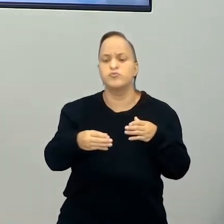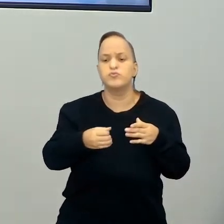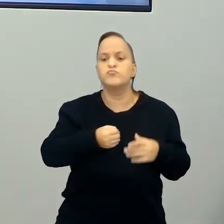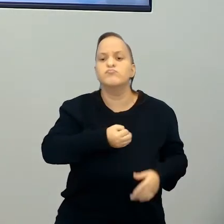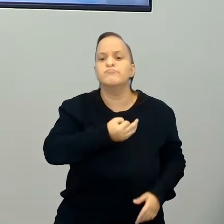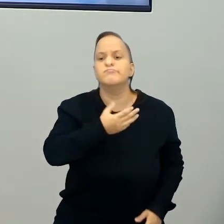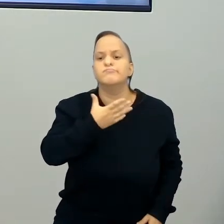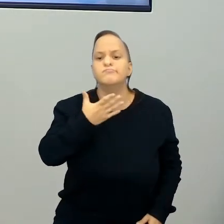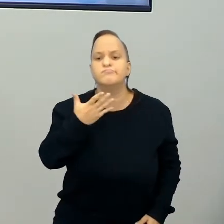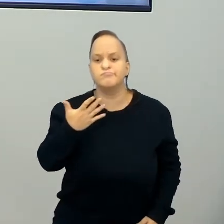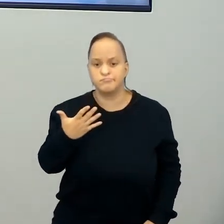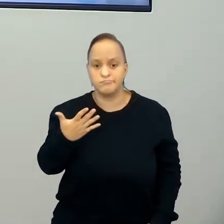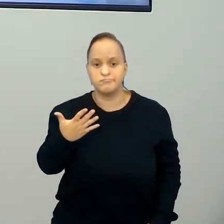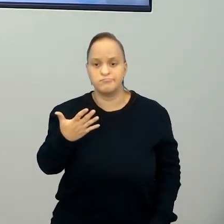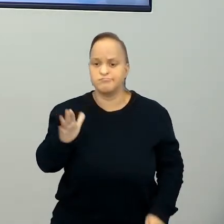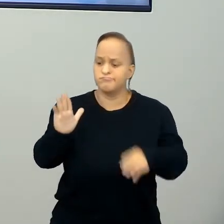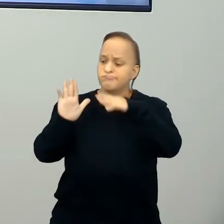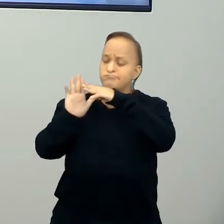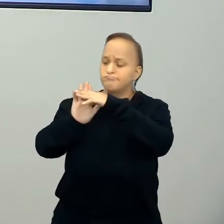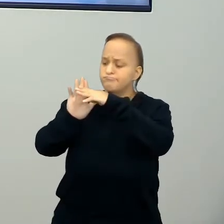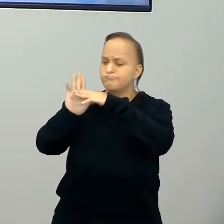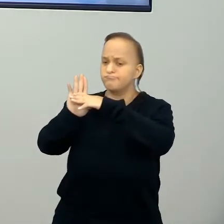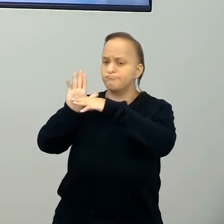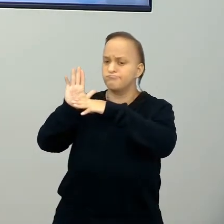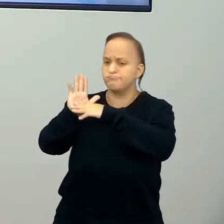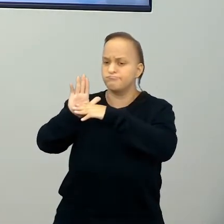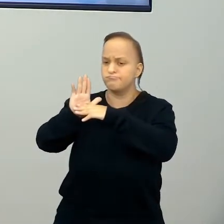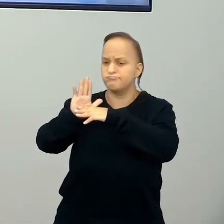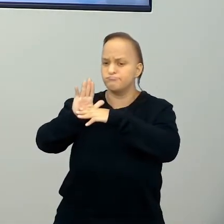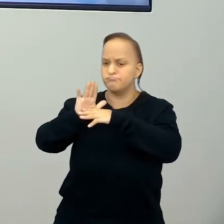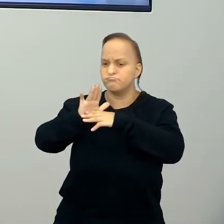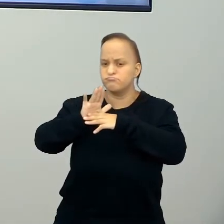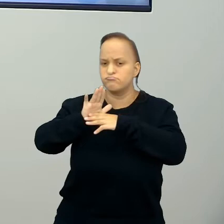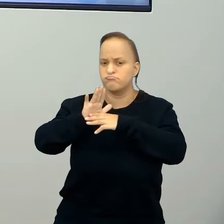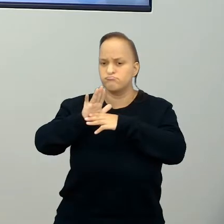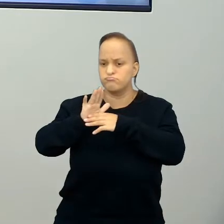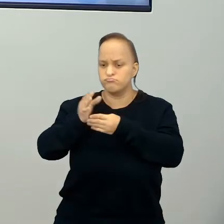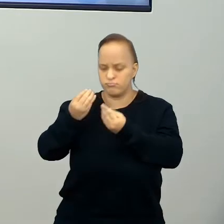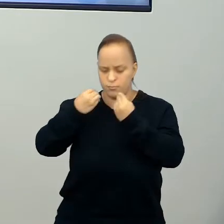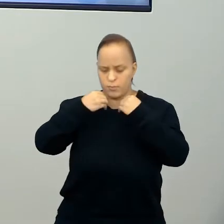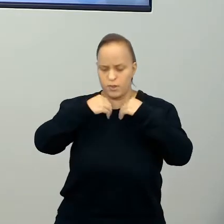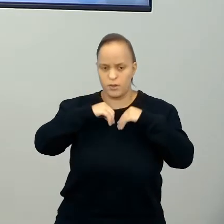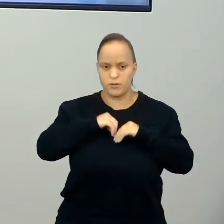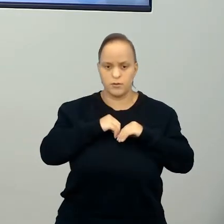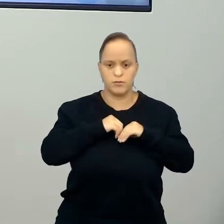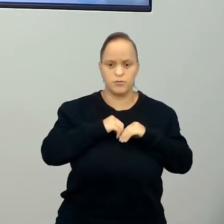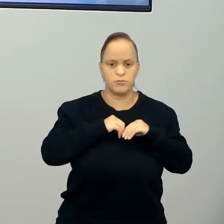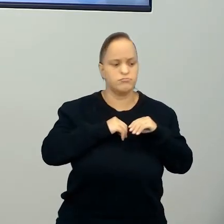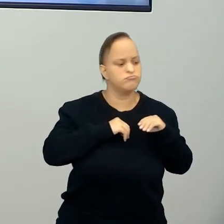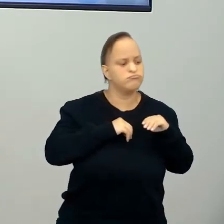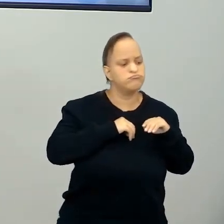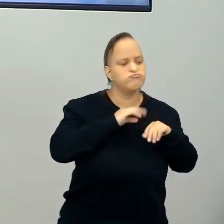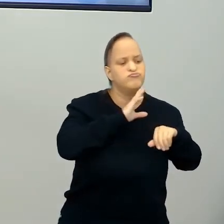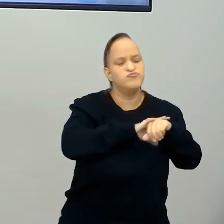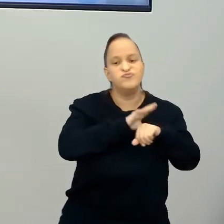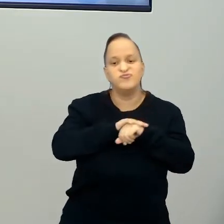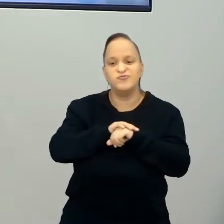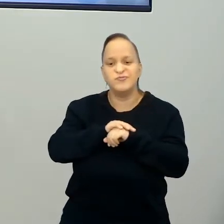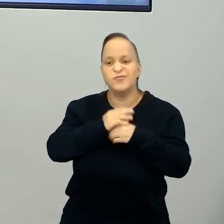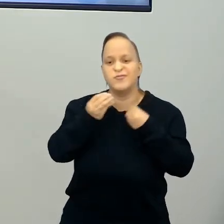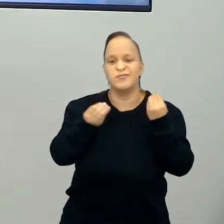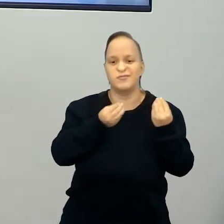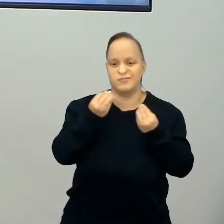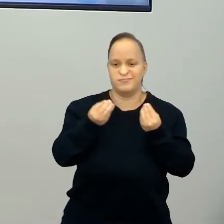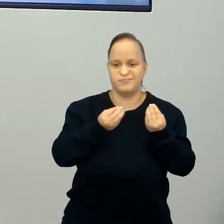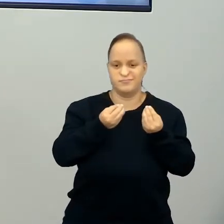me exigir certos comportamentos, certas noções, certas trajetórias. E isso vai formar essa